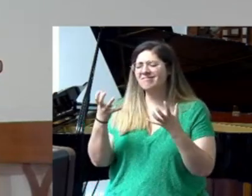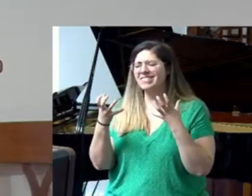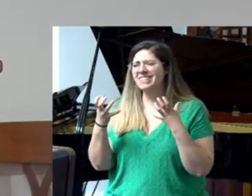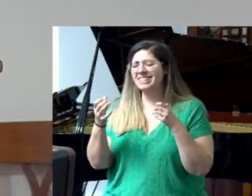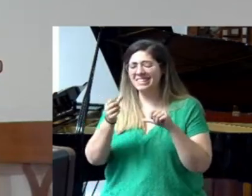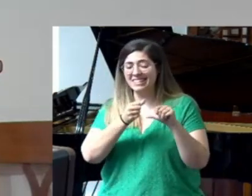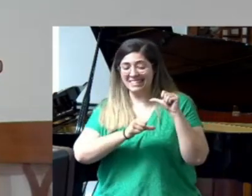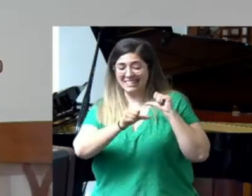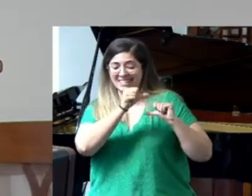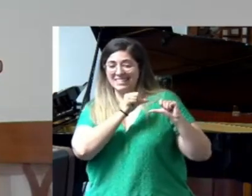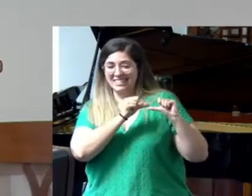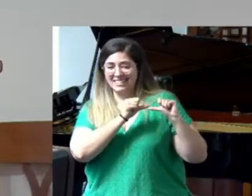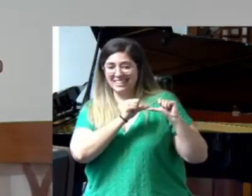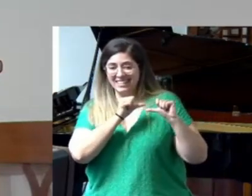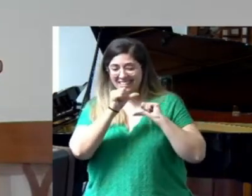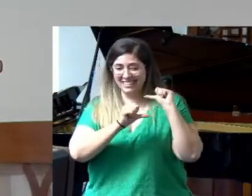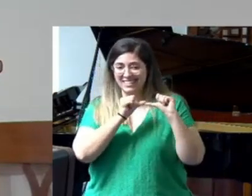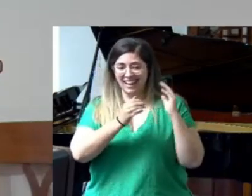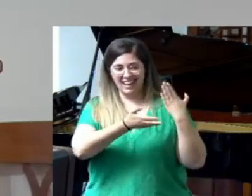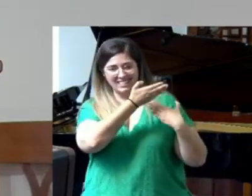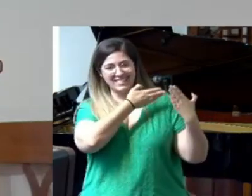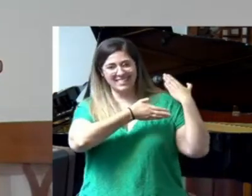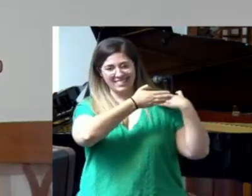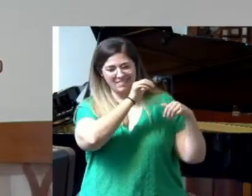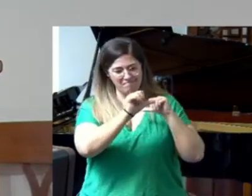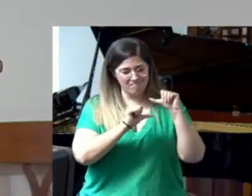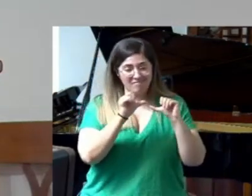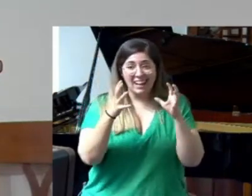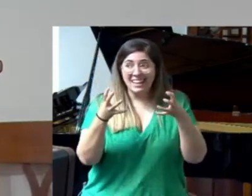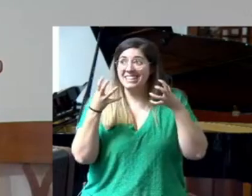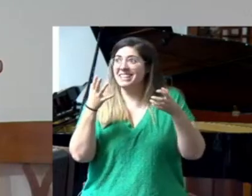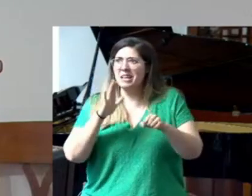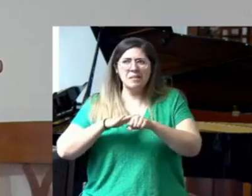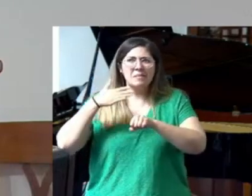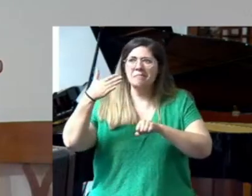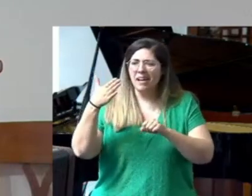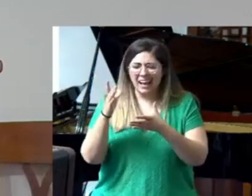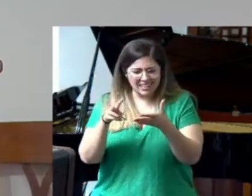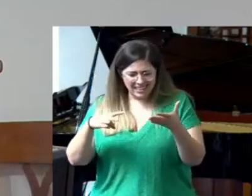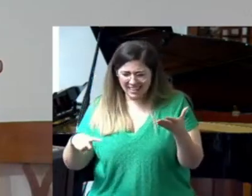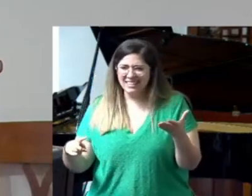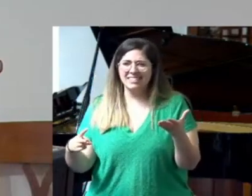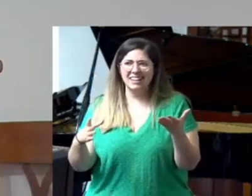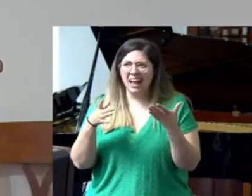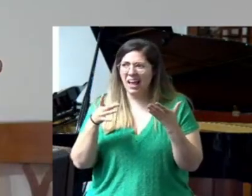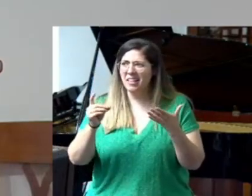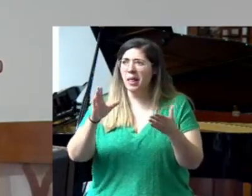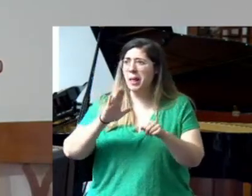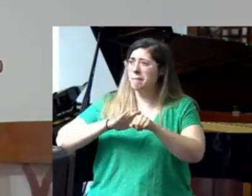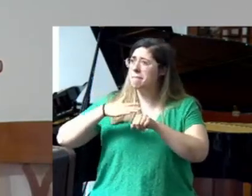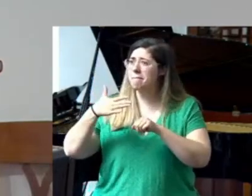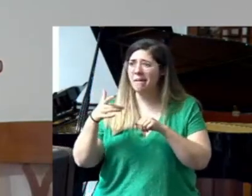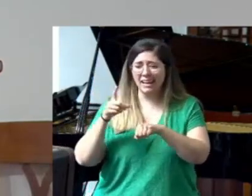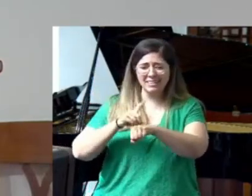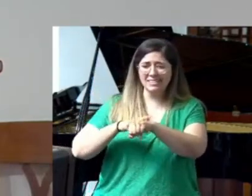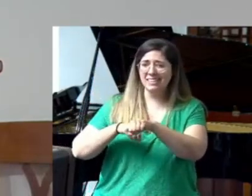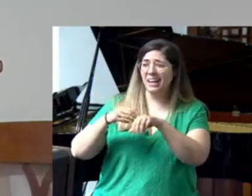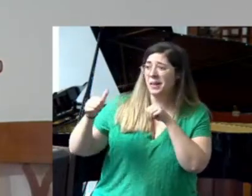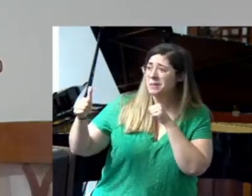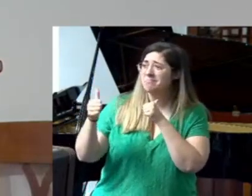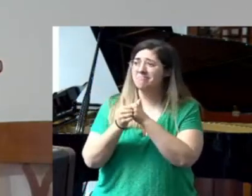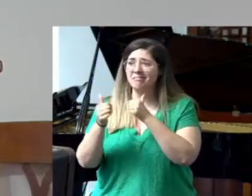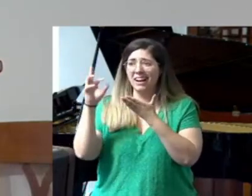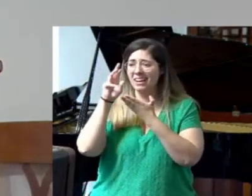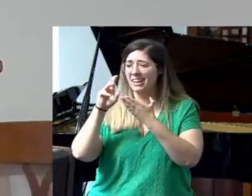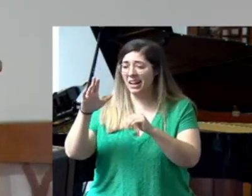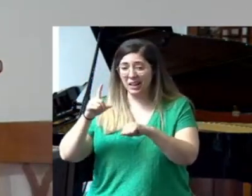sido melhor, eu poderia ter feito melhor, eu poderia ter lido mais a palavra, eu poderia ter tido mais tempo com o Senhor, eu poderia ter